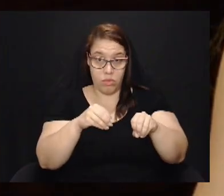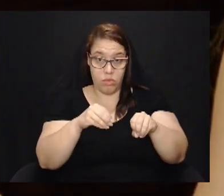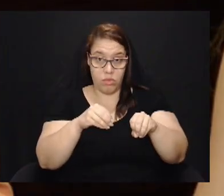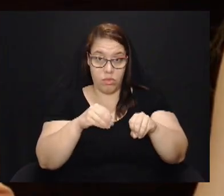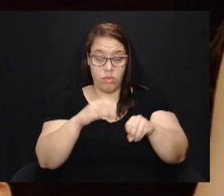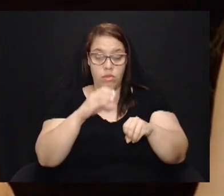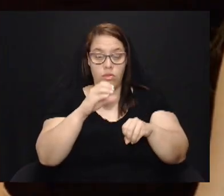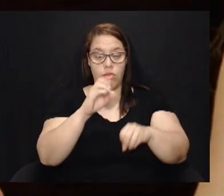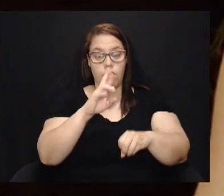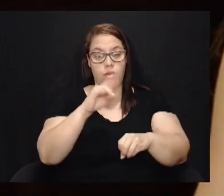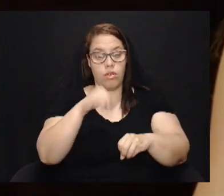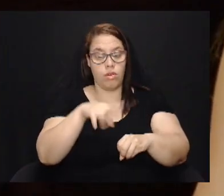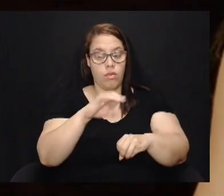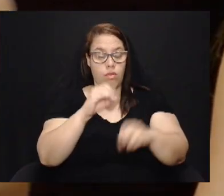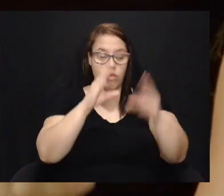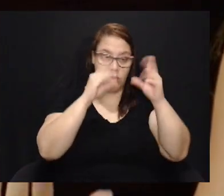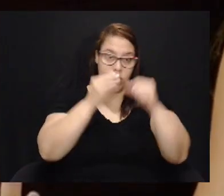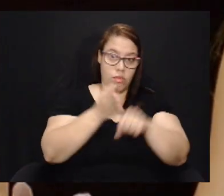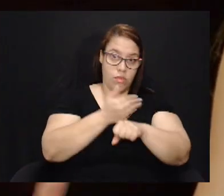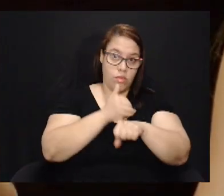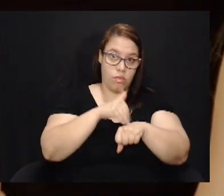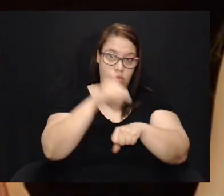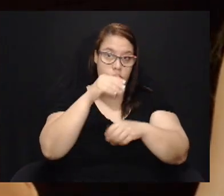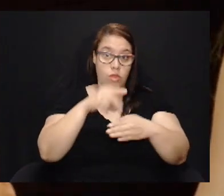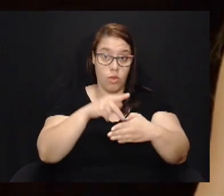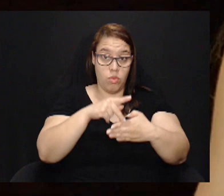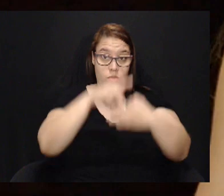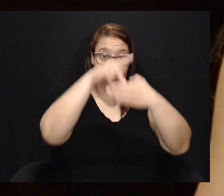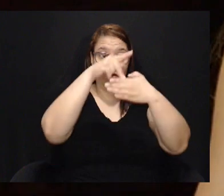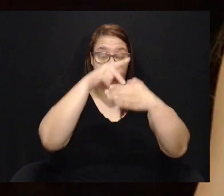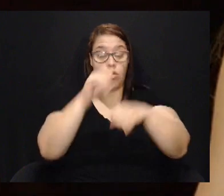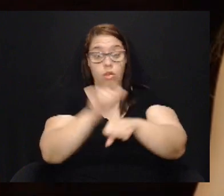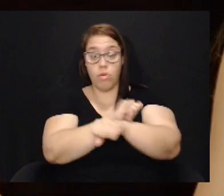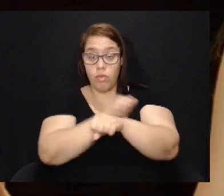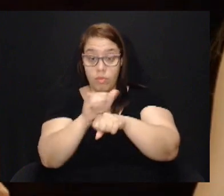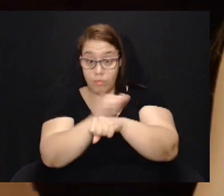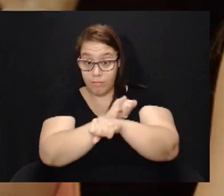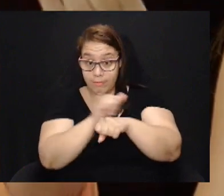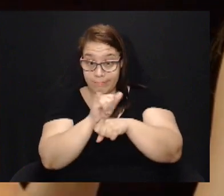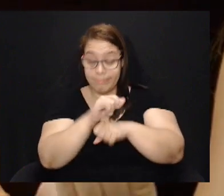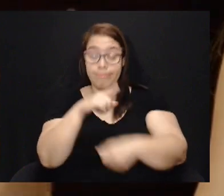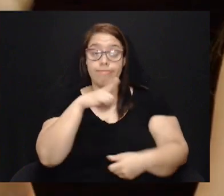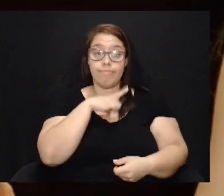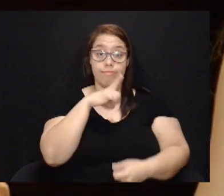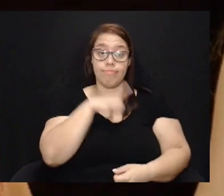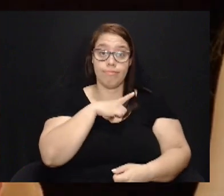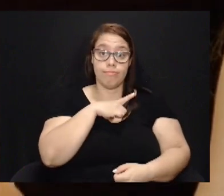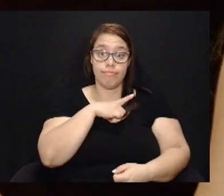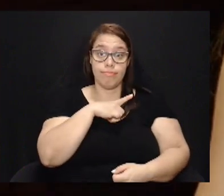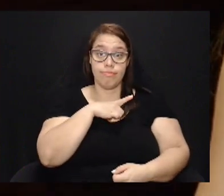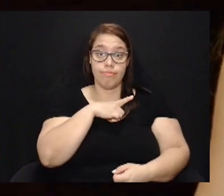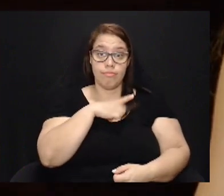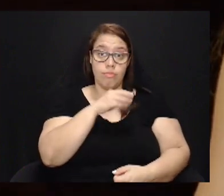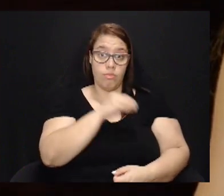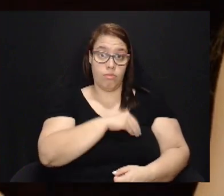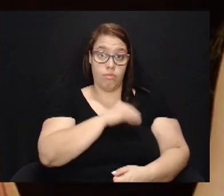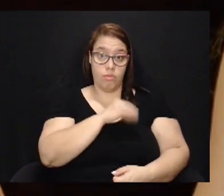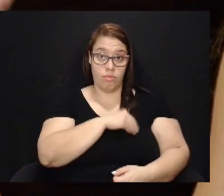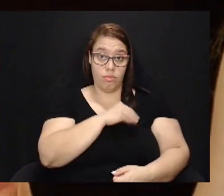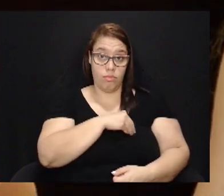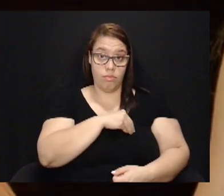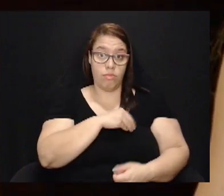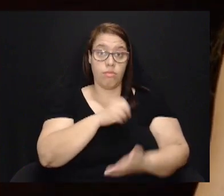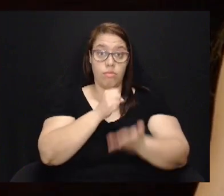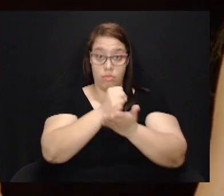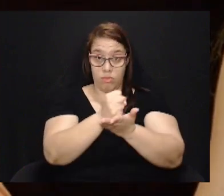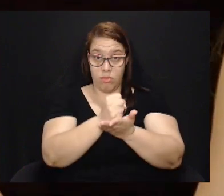dormir e trago um pouco mais de proteína. É uma estratégia com o que eu tenho diante de um salário mínimo, uma cesta básica. Então,